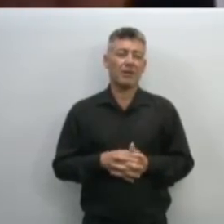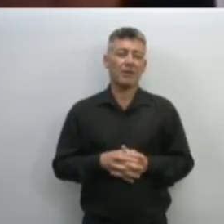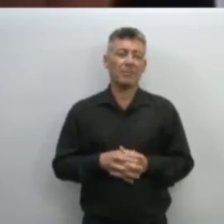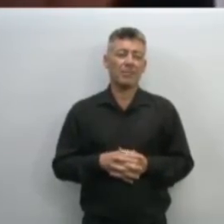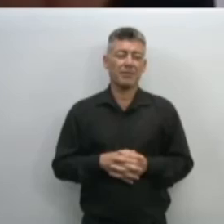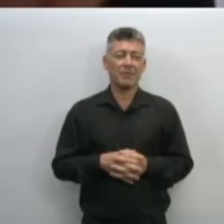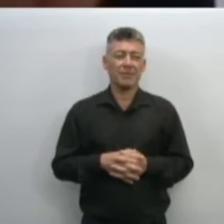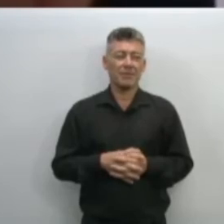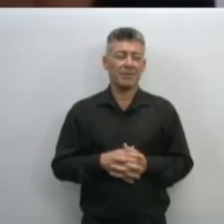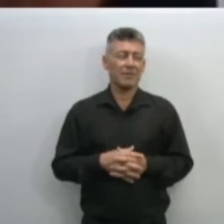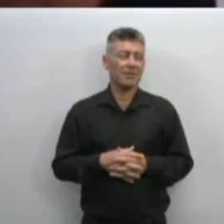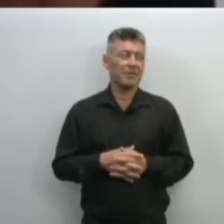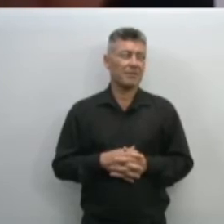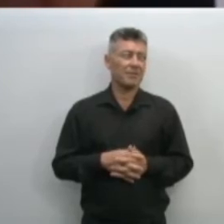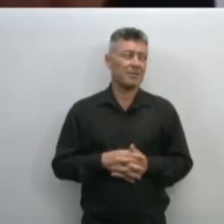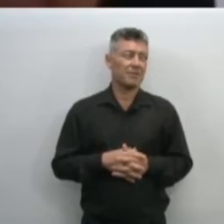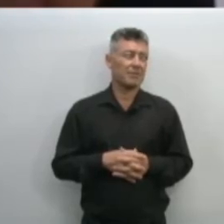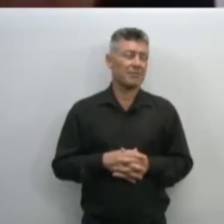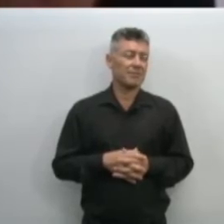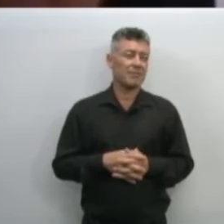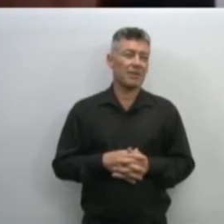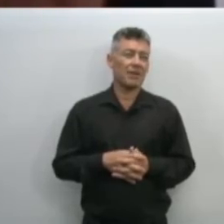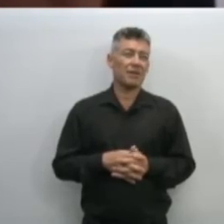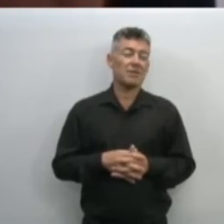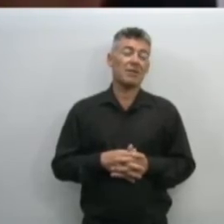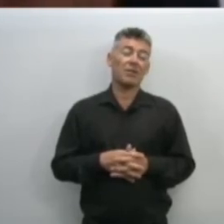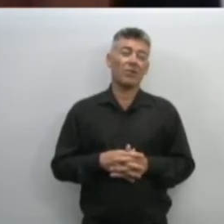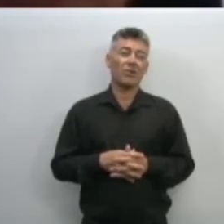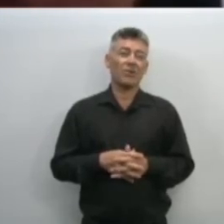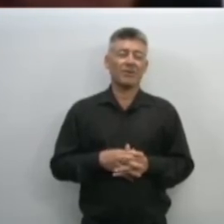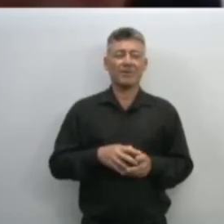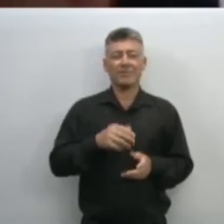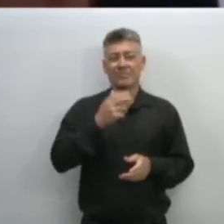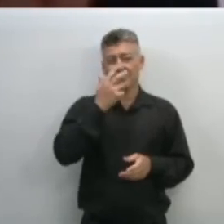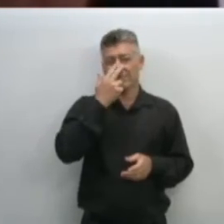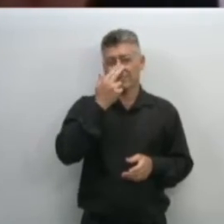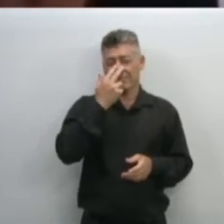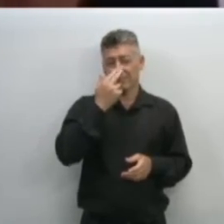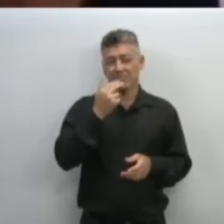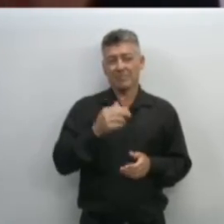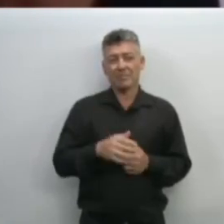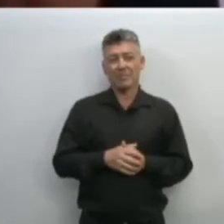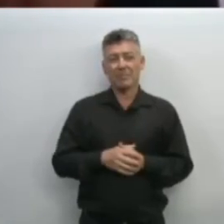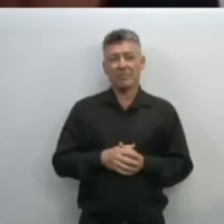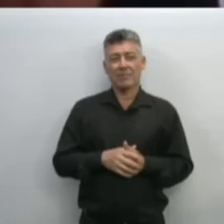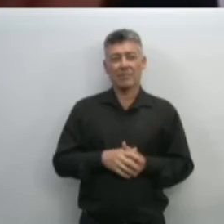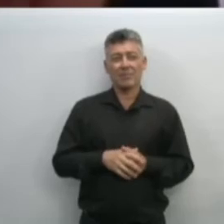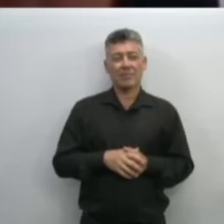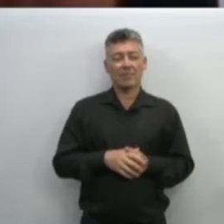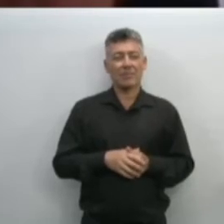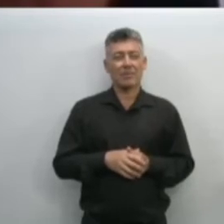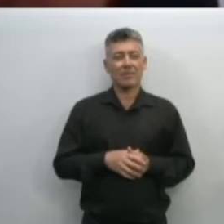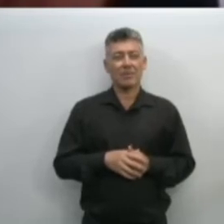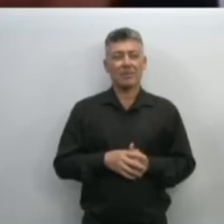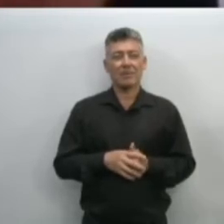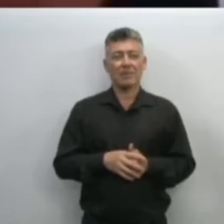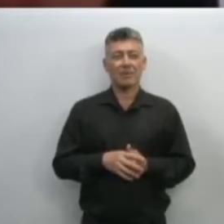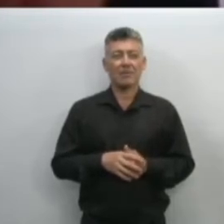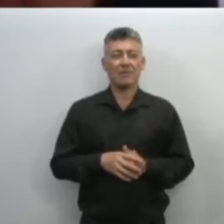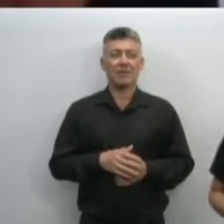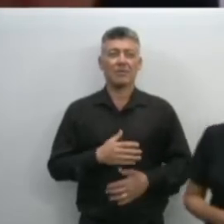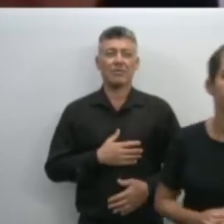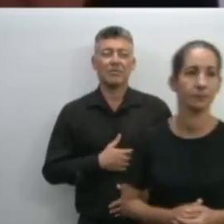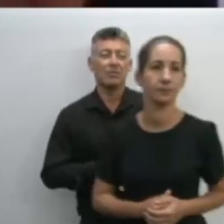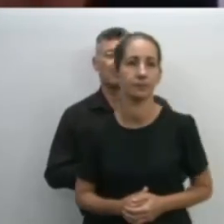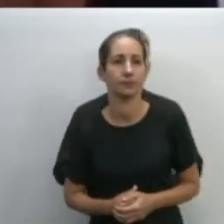muitos colegas meus que eram contra. Né? A UFRN foi uma das universidades que mais demorou a adotar as cotas, infelizmente. E hoje